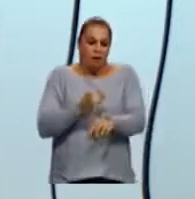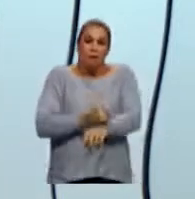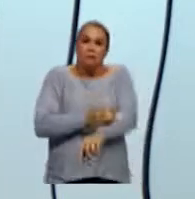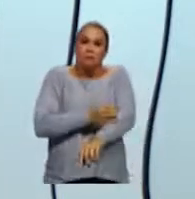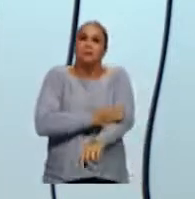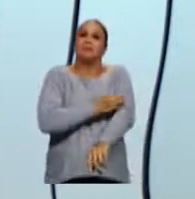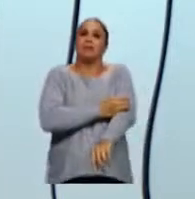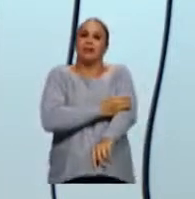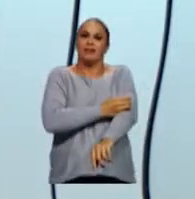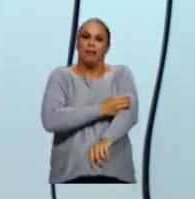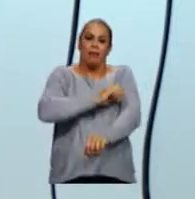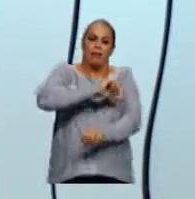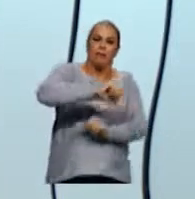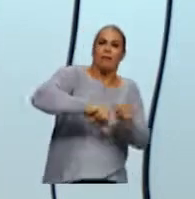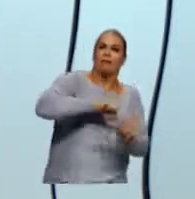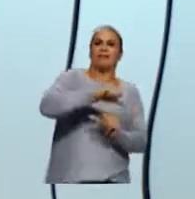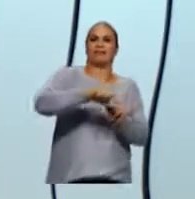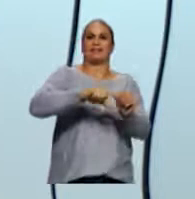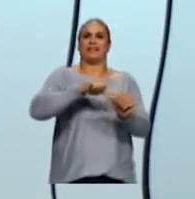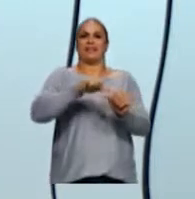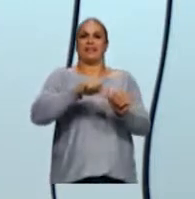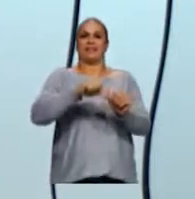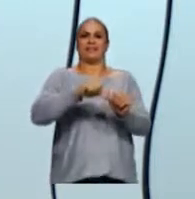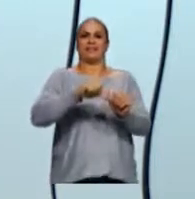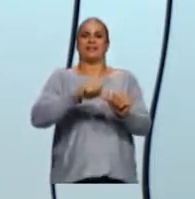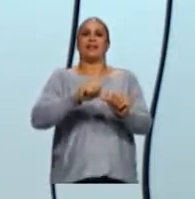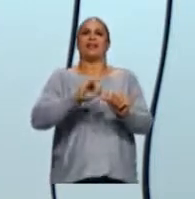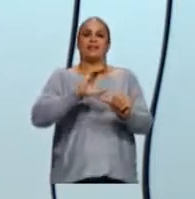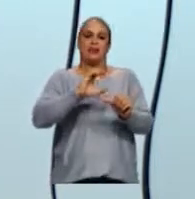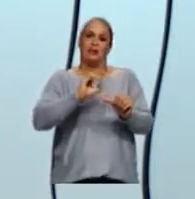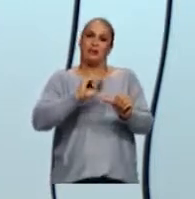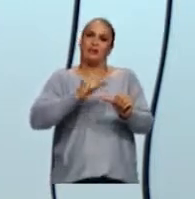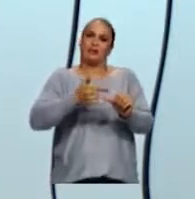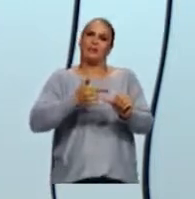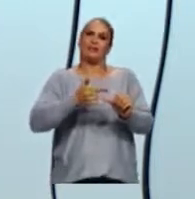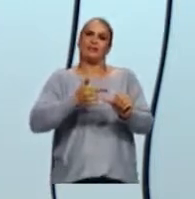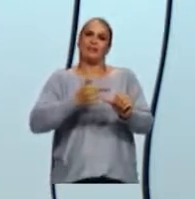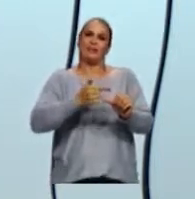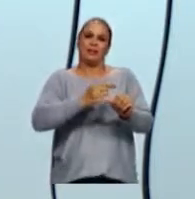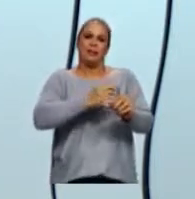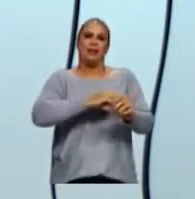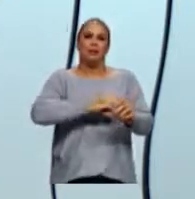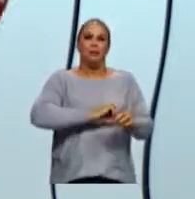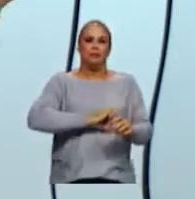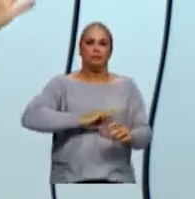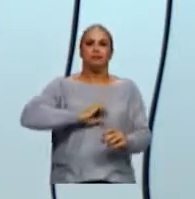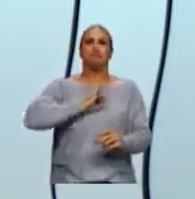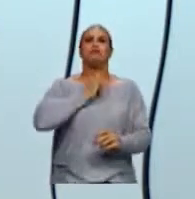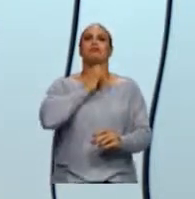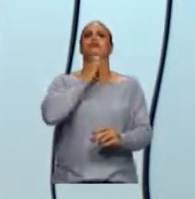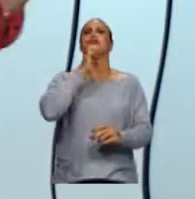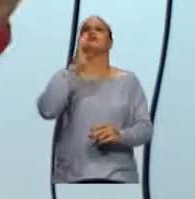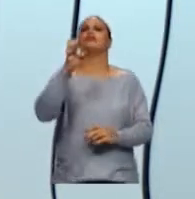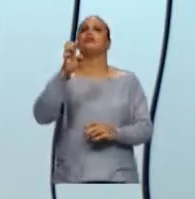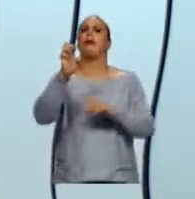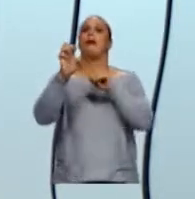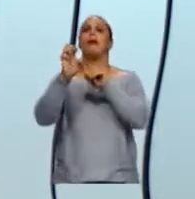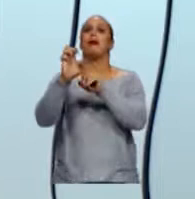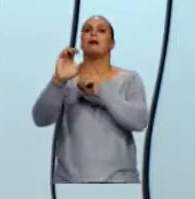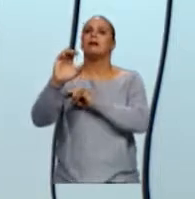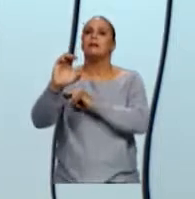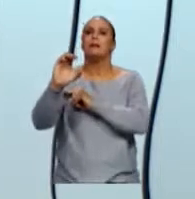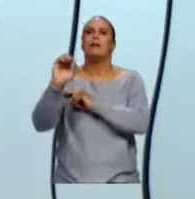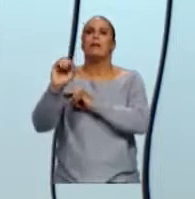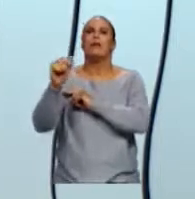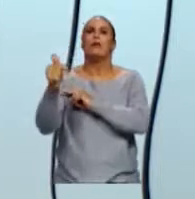que vai trazer para o ambiente o gás carbônico que vai ser utilizado pelas plantas verdes, pelas plantas